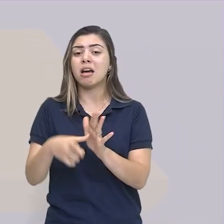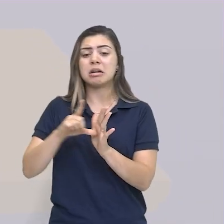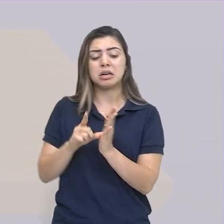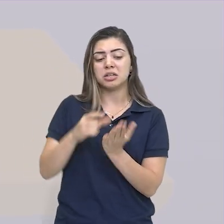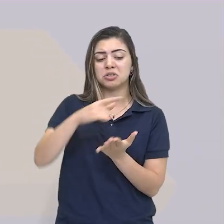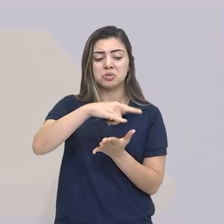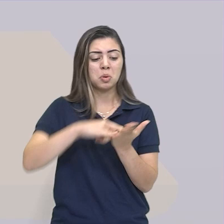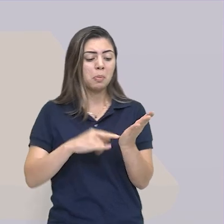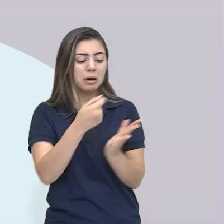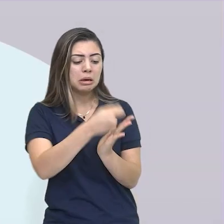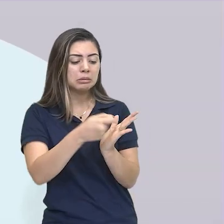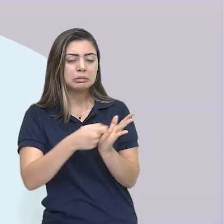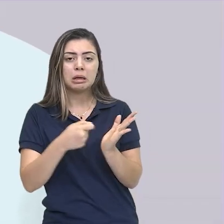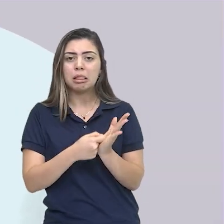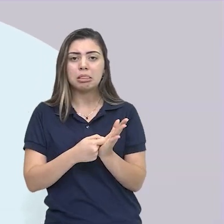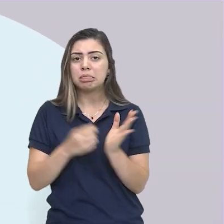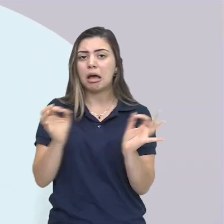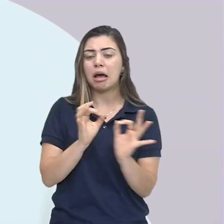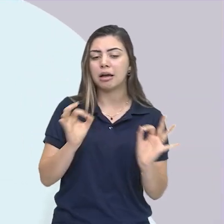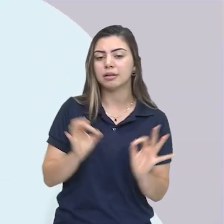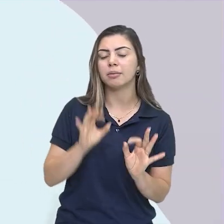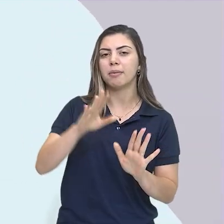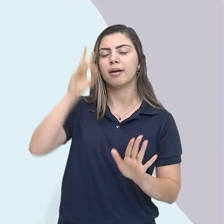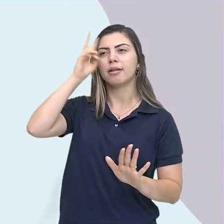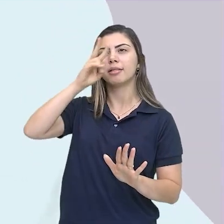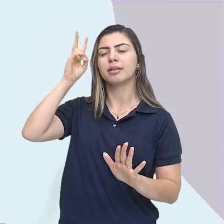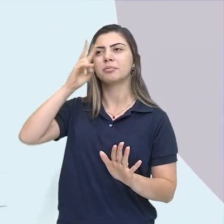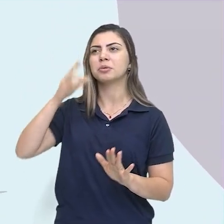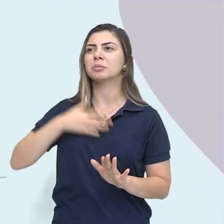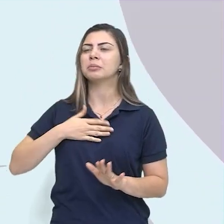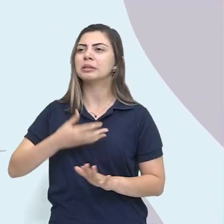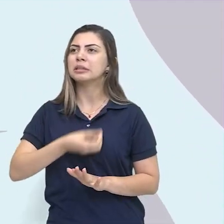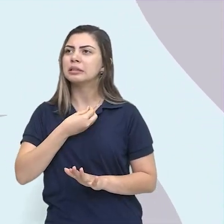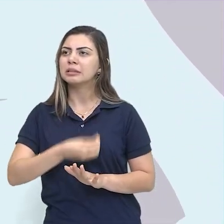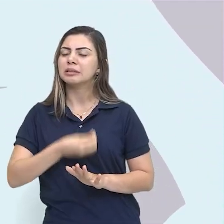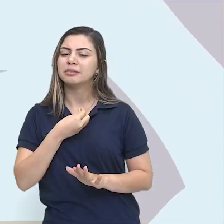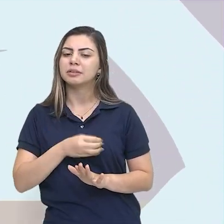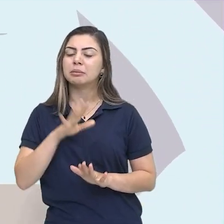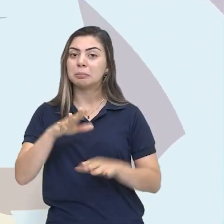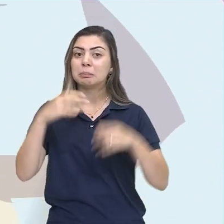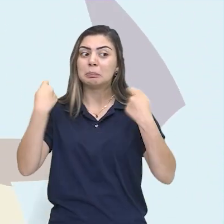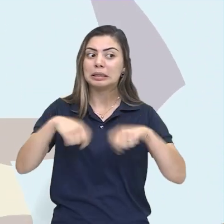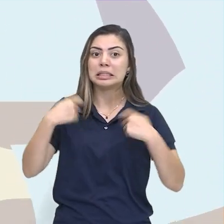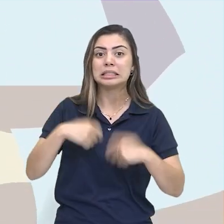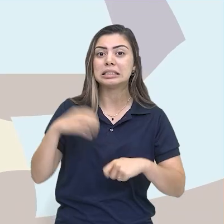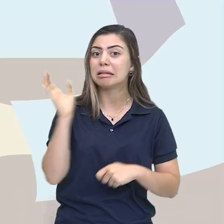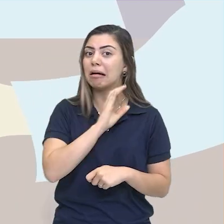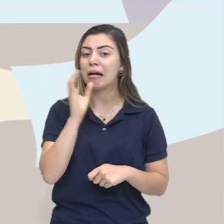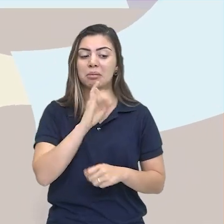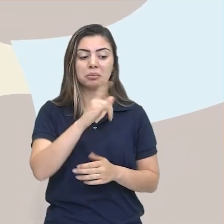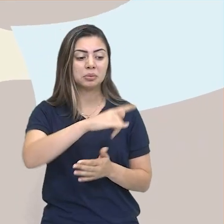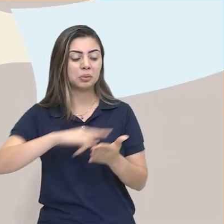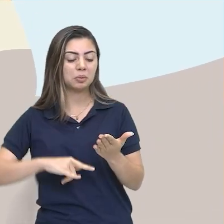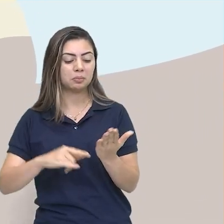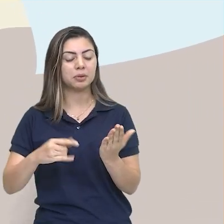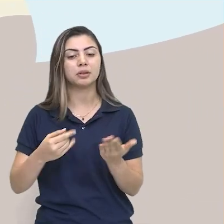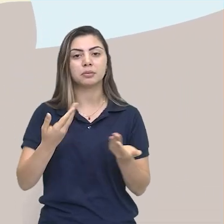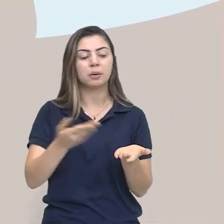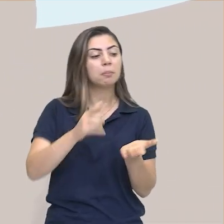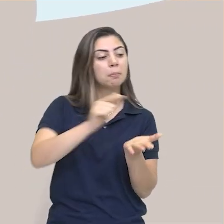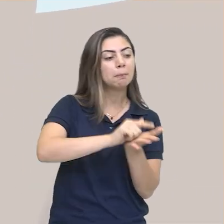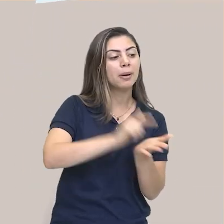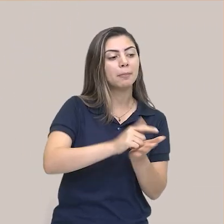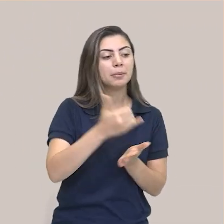seu testamento. Lembrou, nos momentos finais, que precisava fazer isso. Pediu, então,